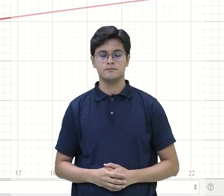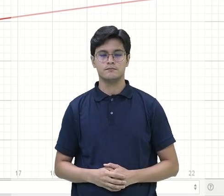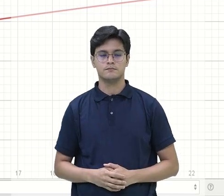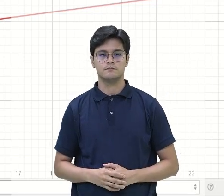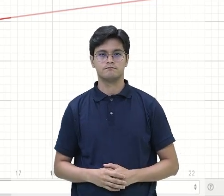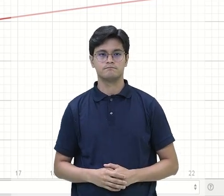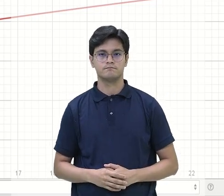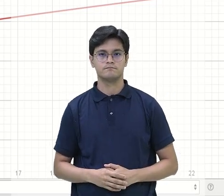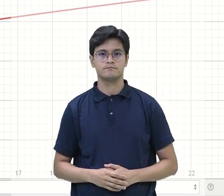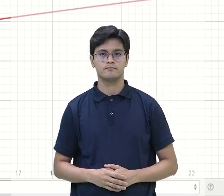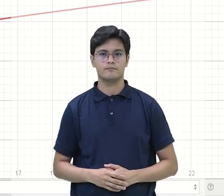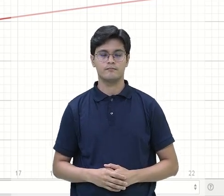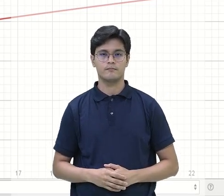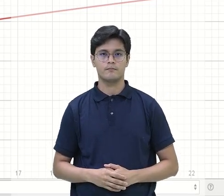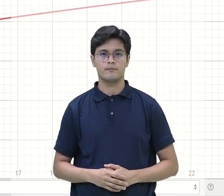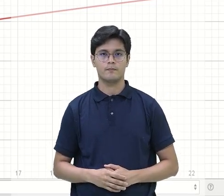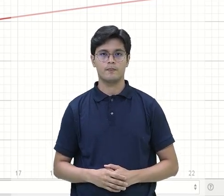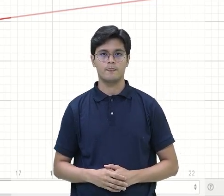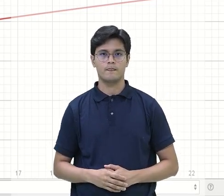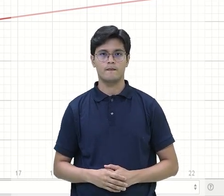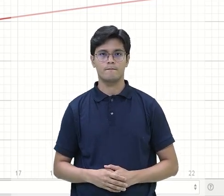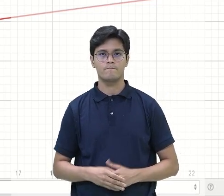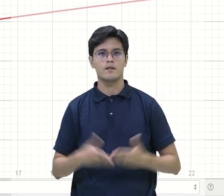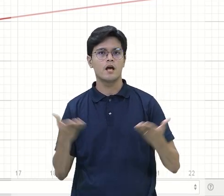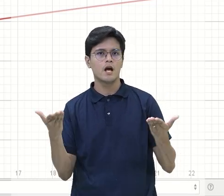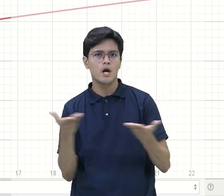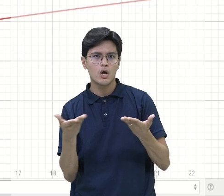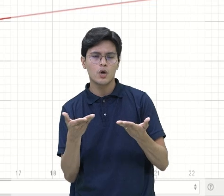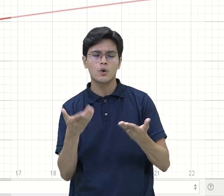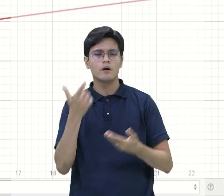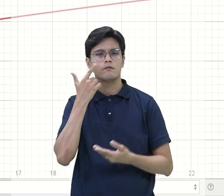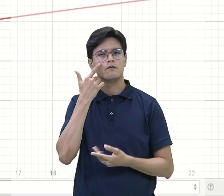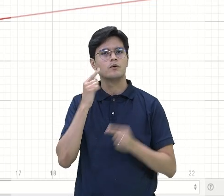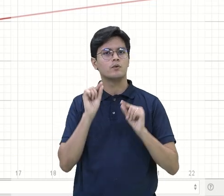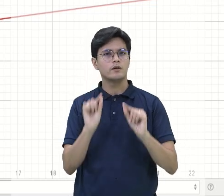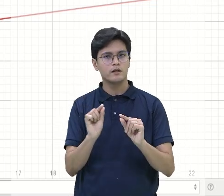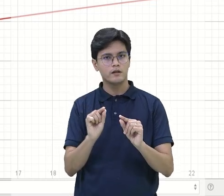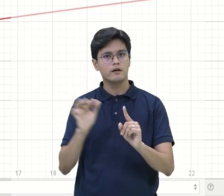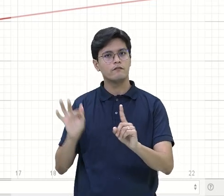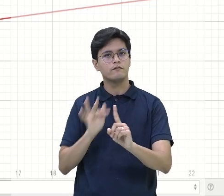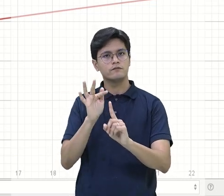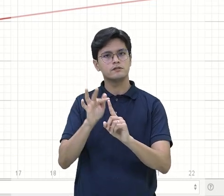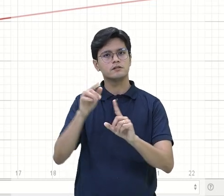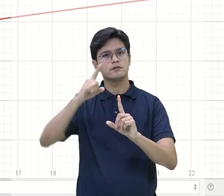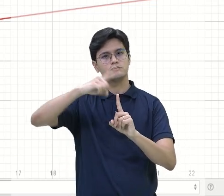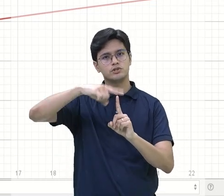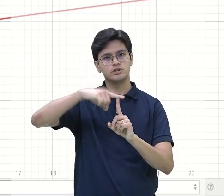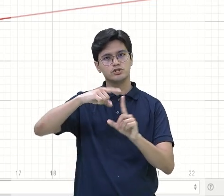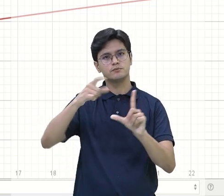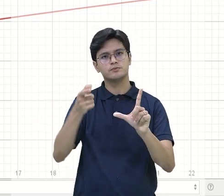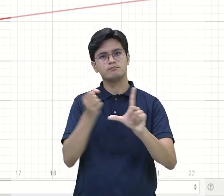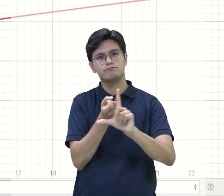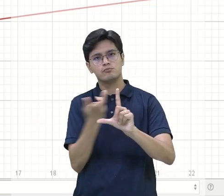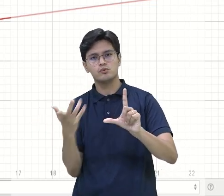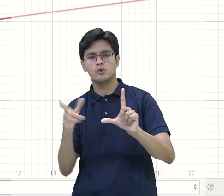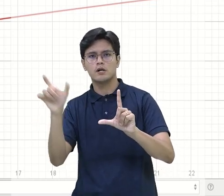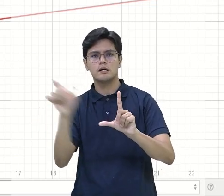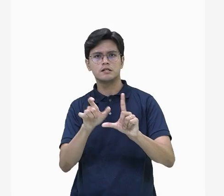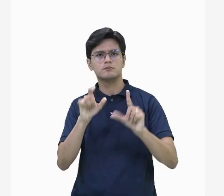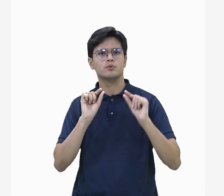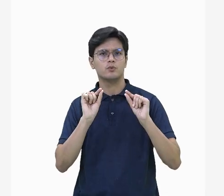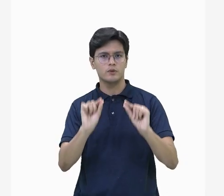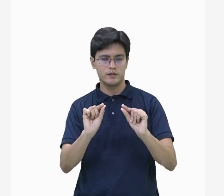Então, agora a gente vai ver o que é a função logarítmica, depois da gente ter visto o conceito de função